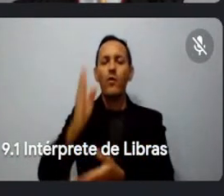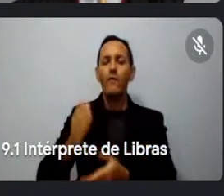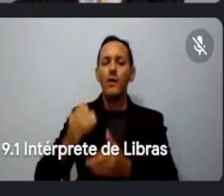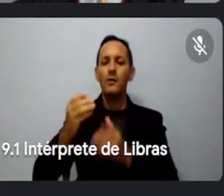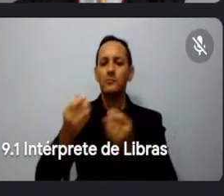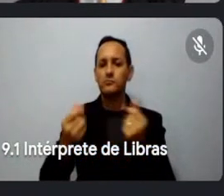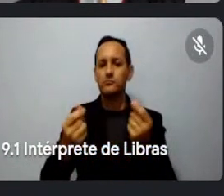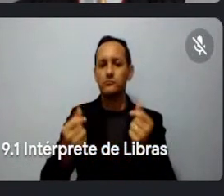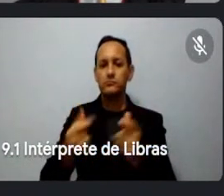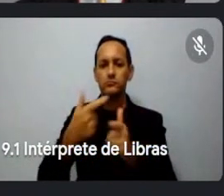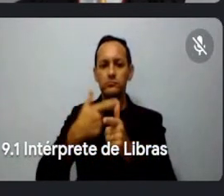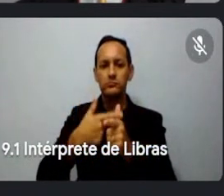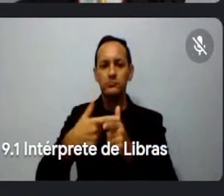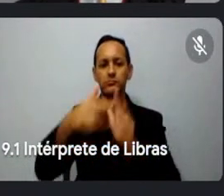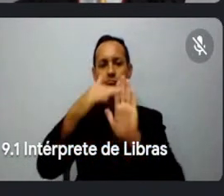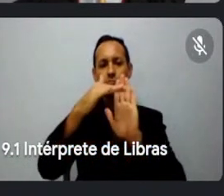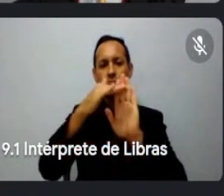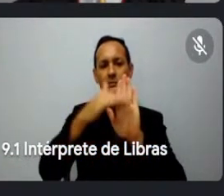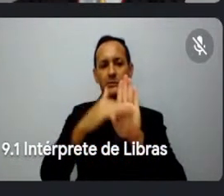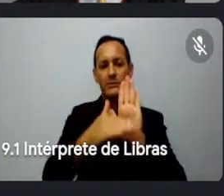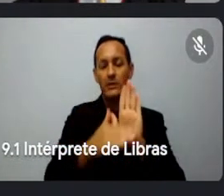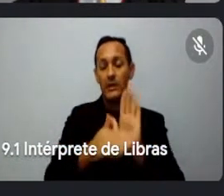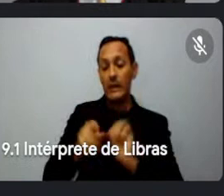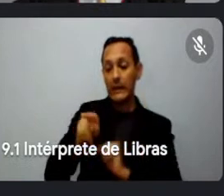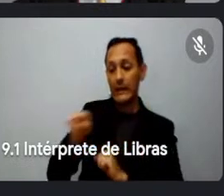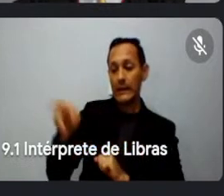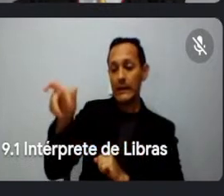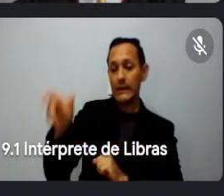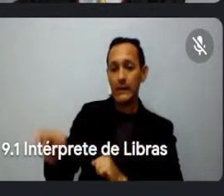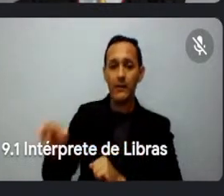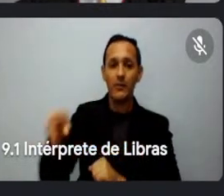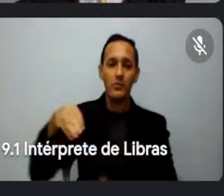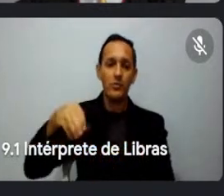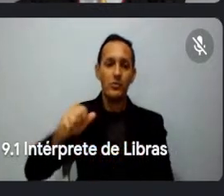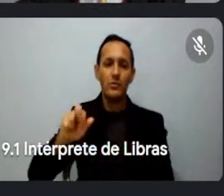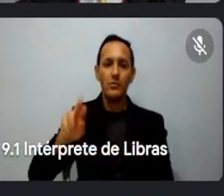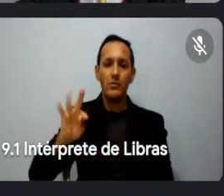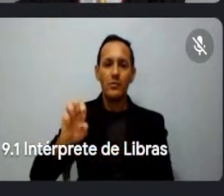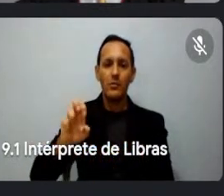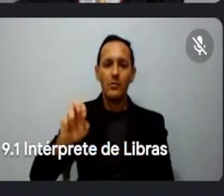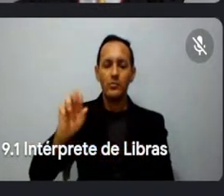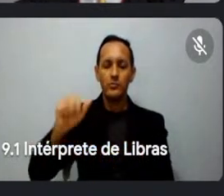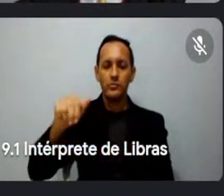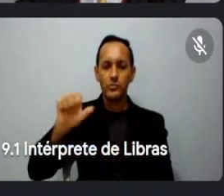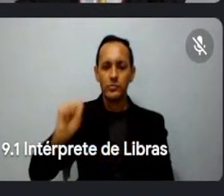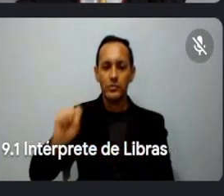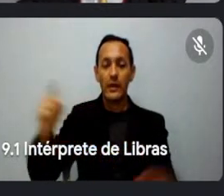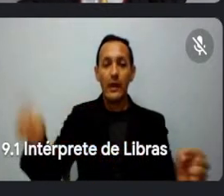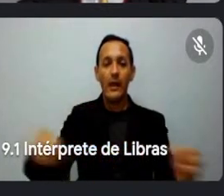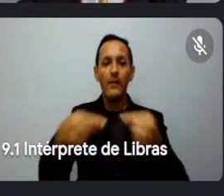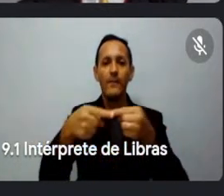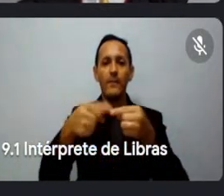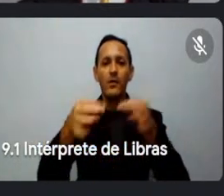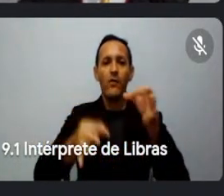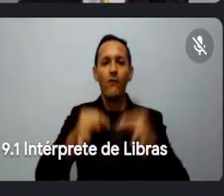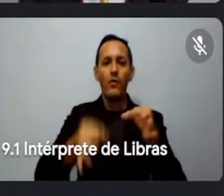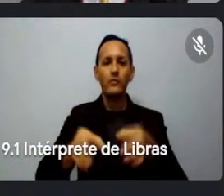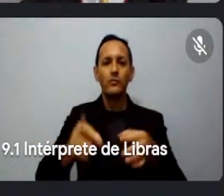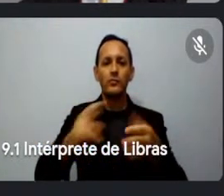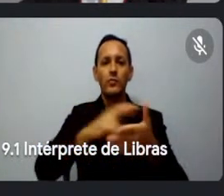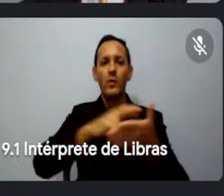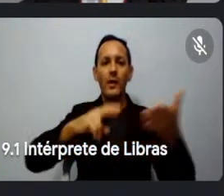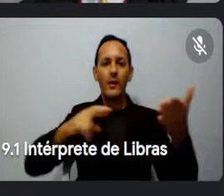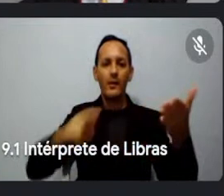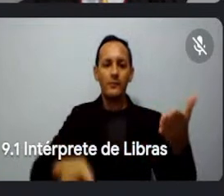e Maria Pereira Martins nos termos do voto do relator a unanimidade o